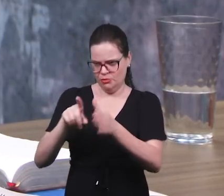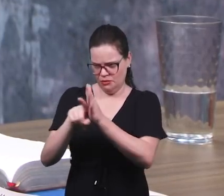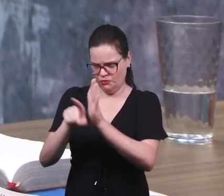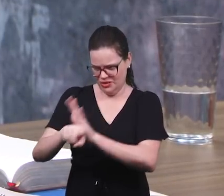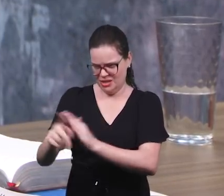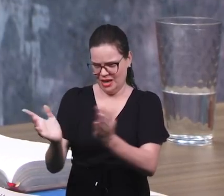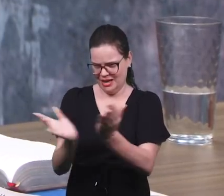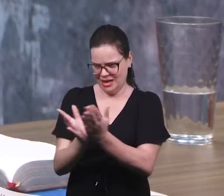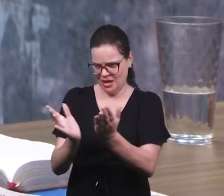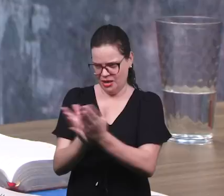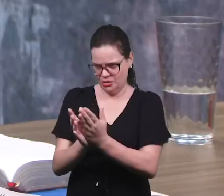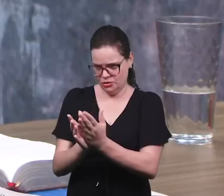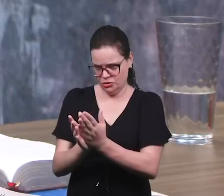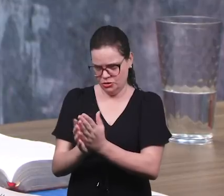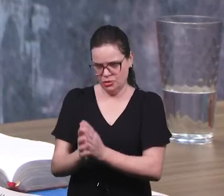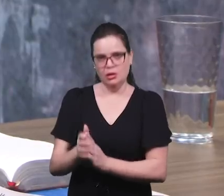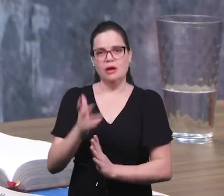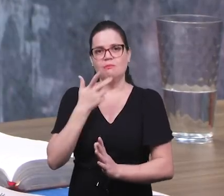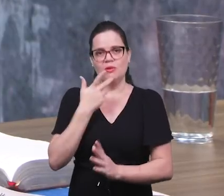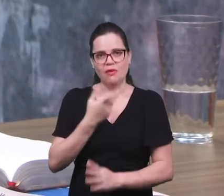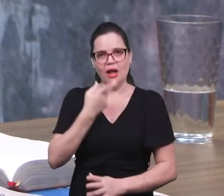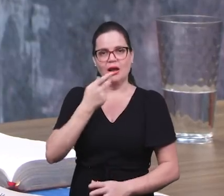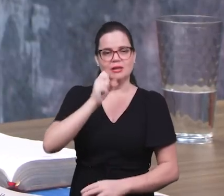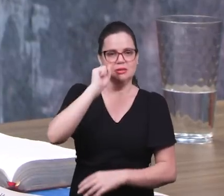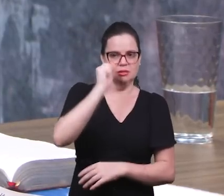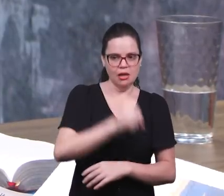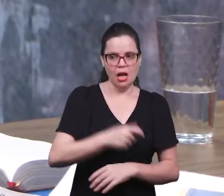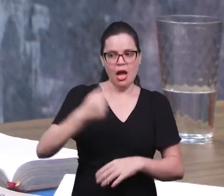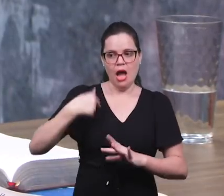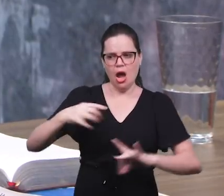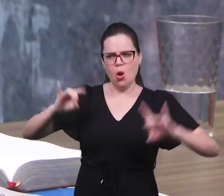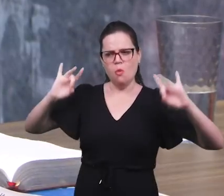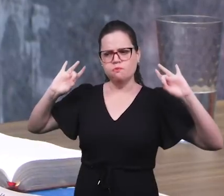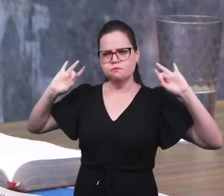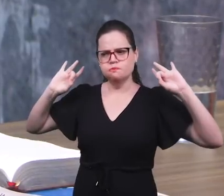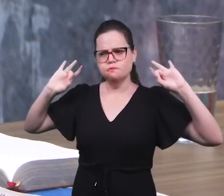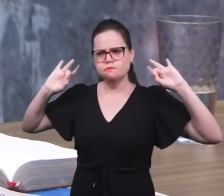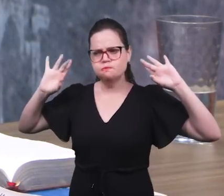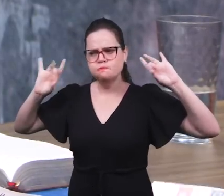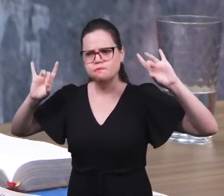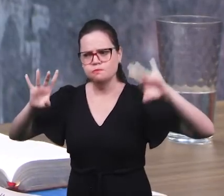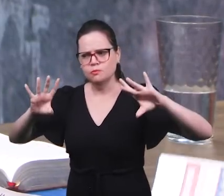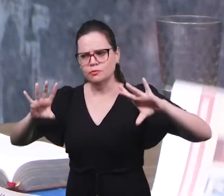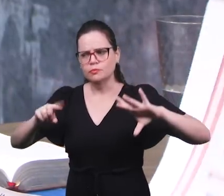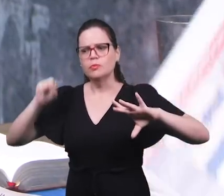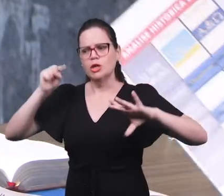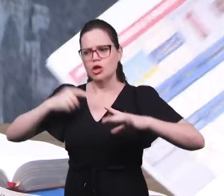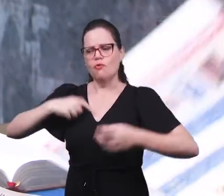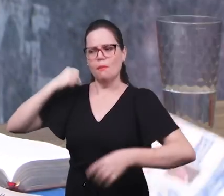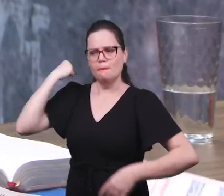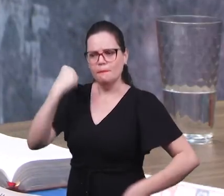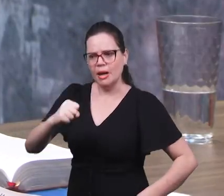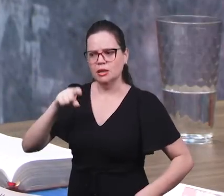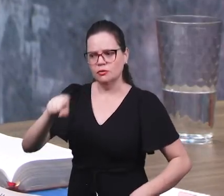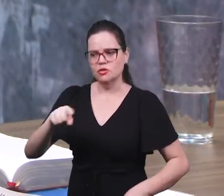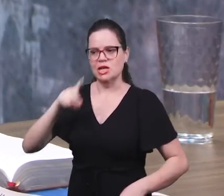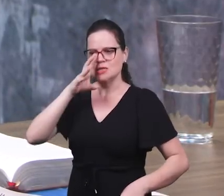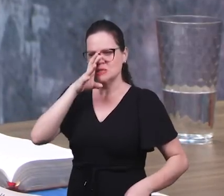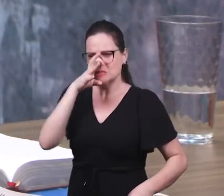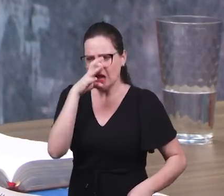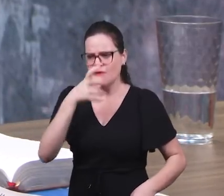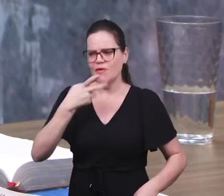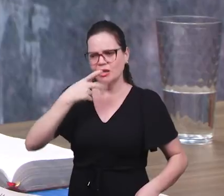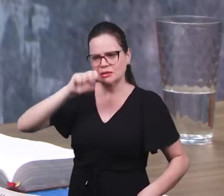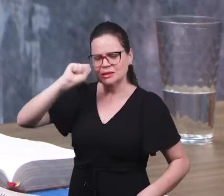eu interroguei uma segunda e uma terceira vez, ameaçando-os com o suplício. Aqueles que persistiram,